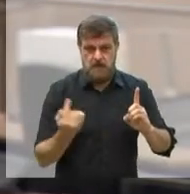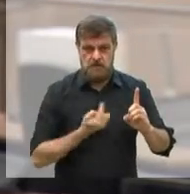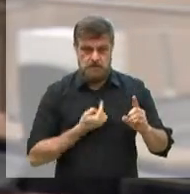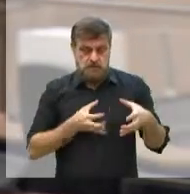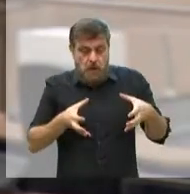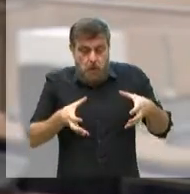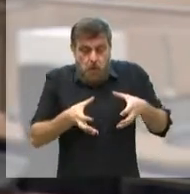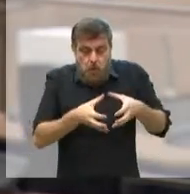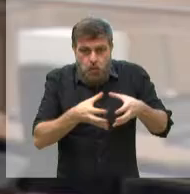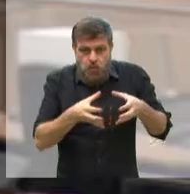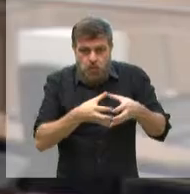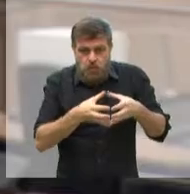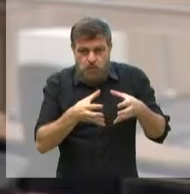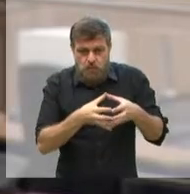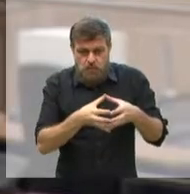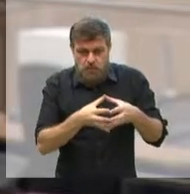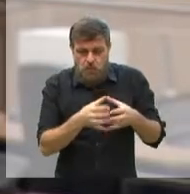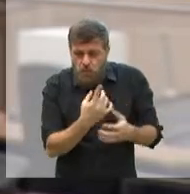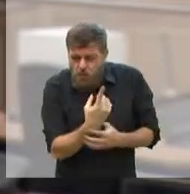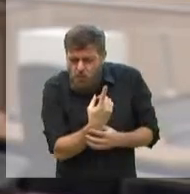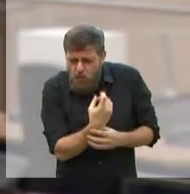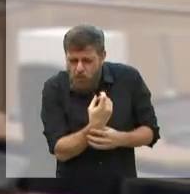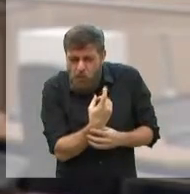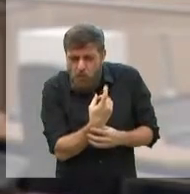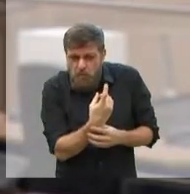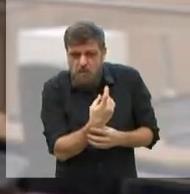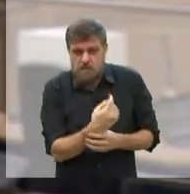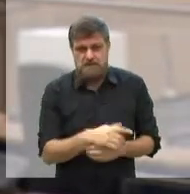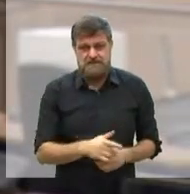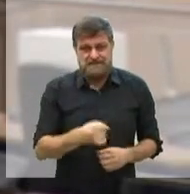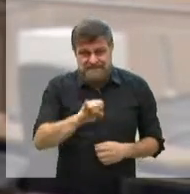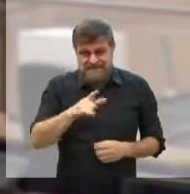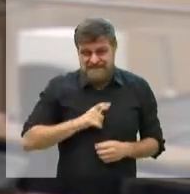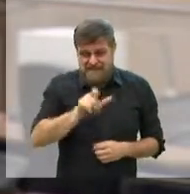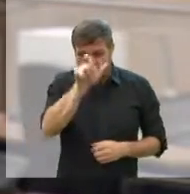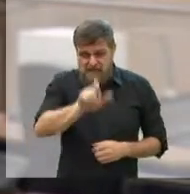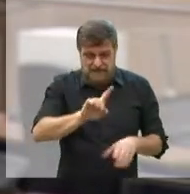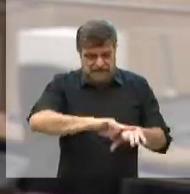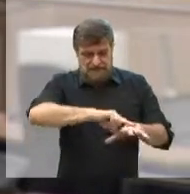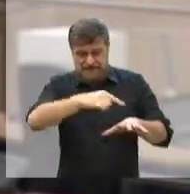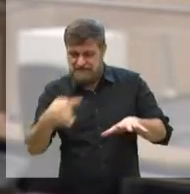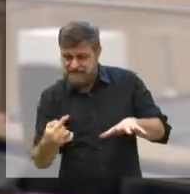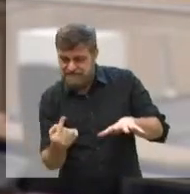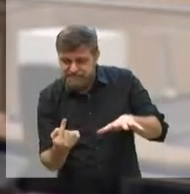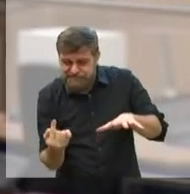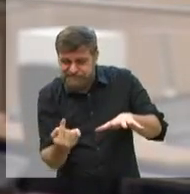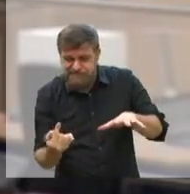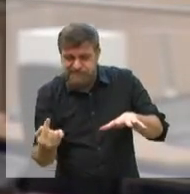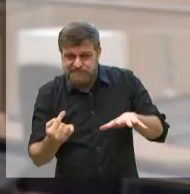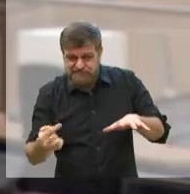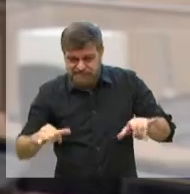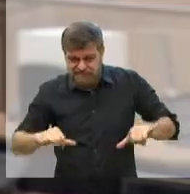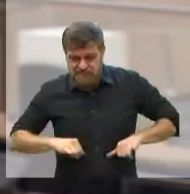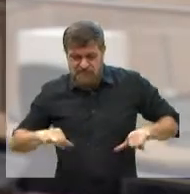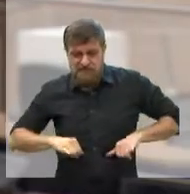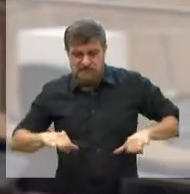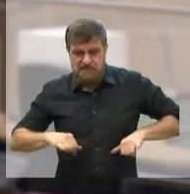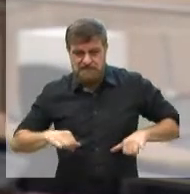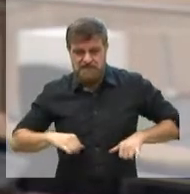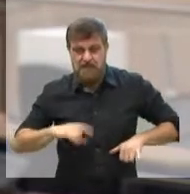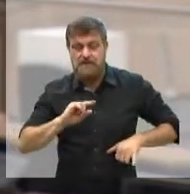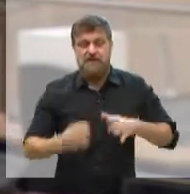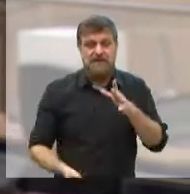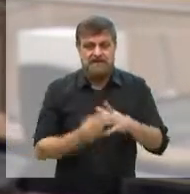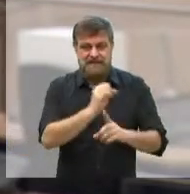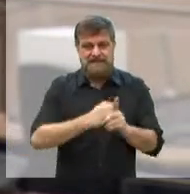órgão, nós somos um único órgão. E se um membro ou uma célula desse órgão entra em disfunção, o